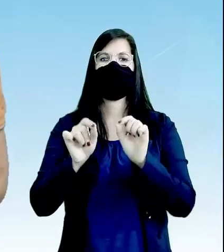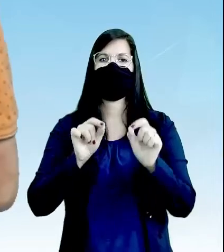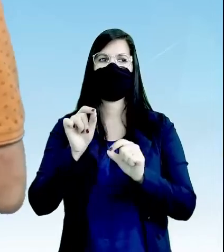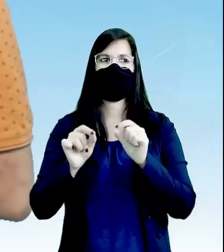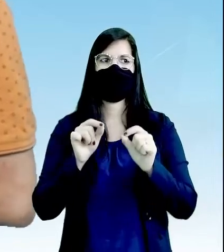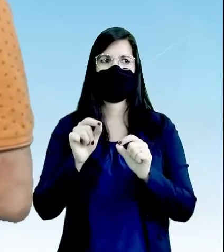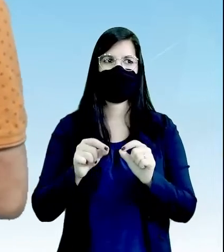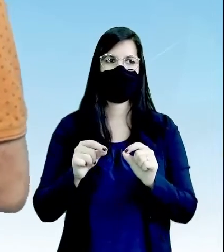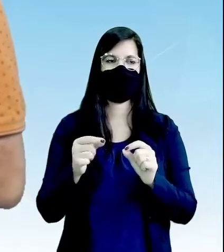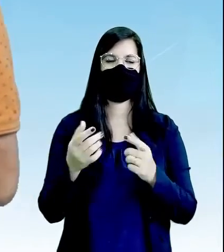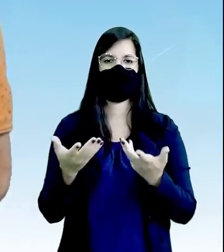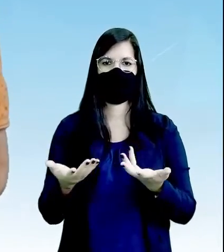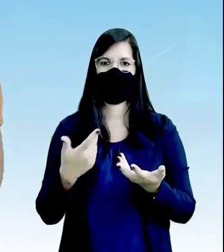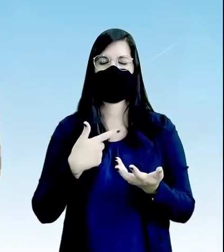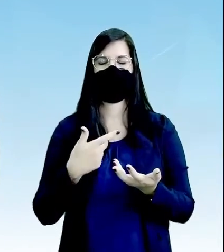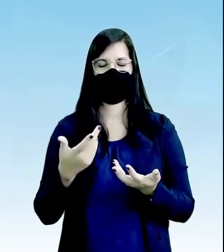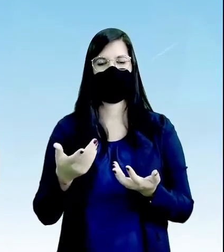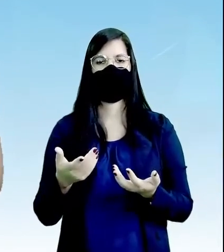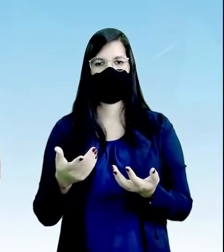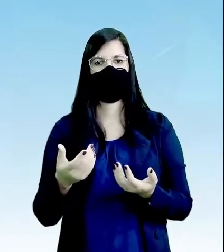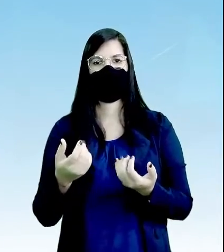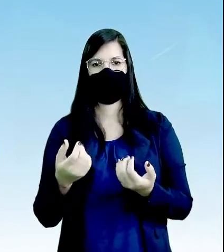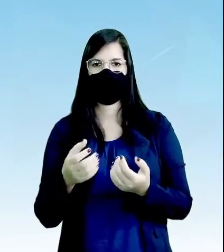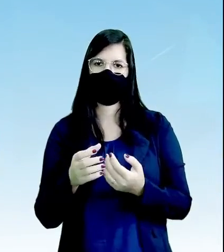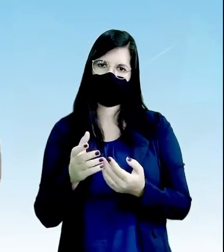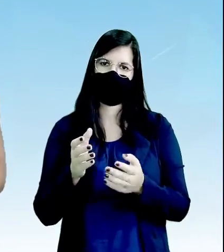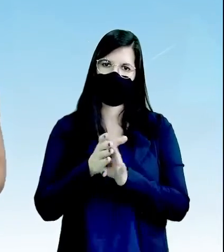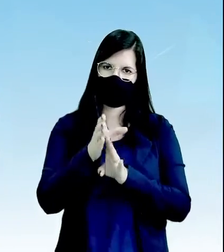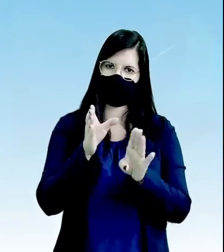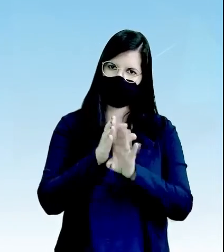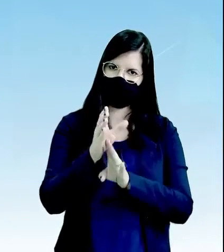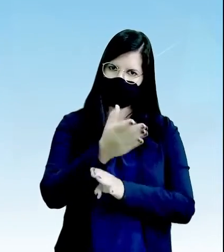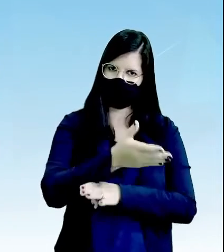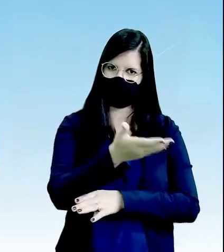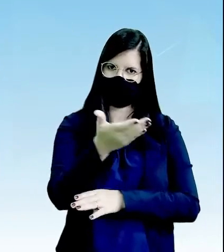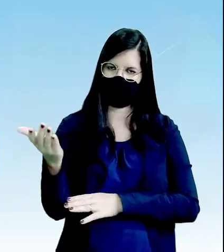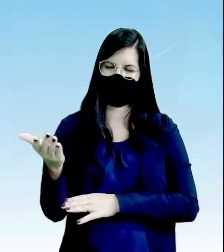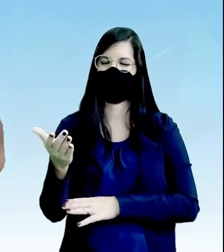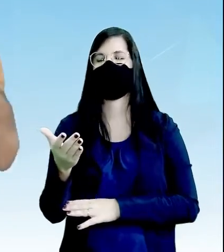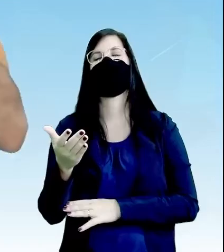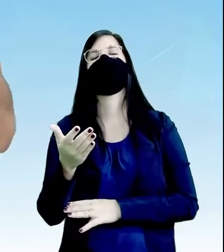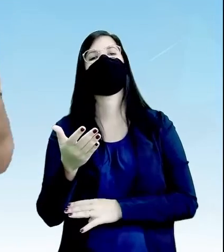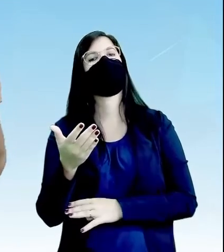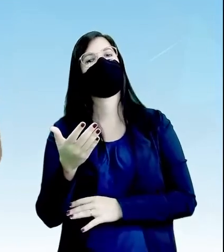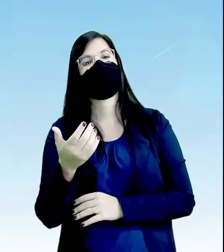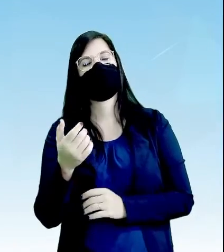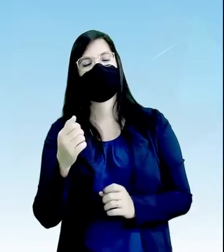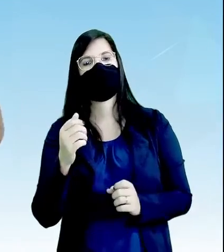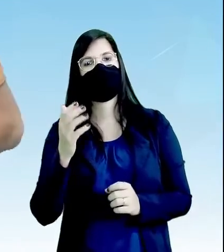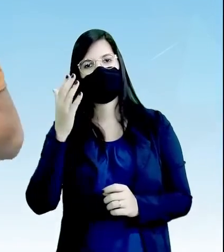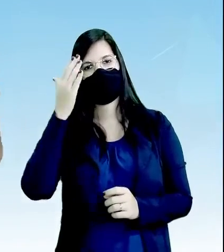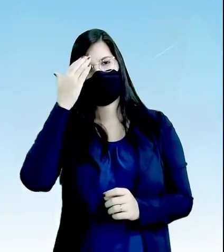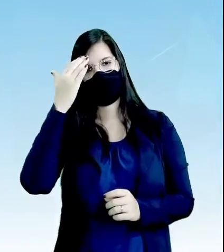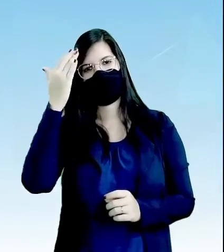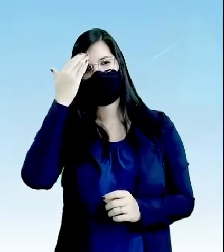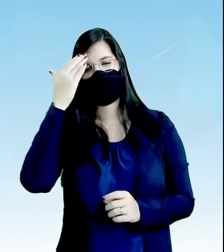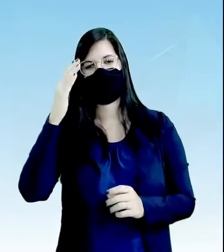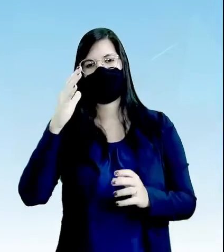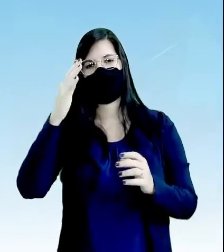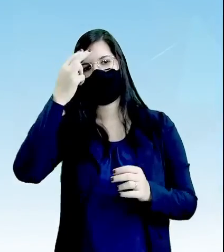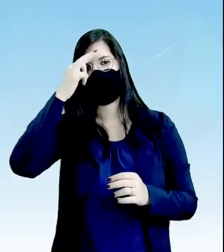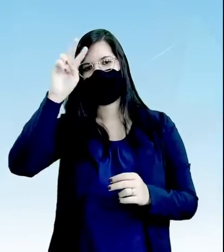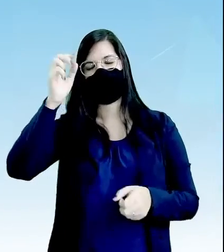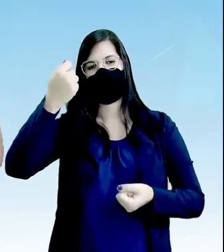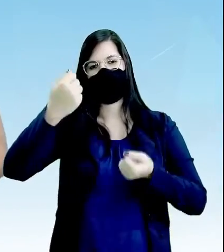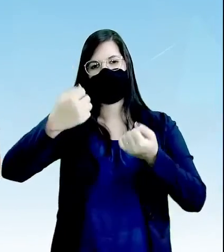deixo para você, caro aluno, caro estudante, é que você, sabendo desse fato,